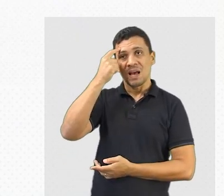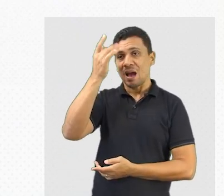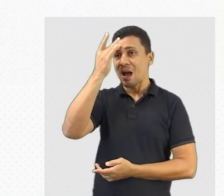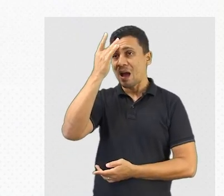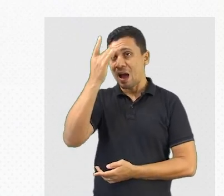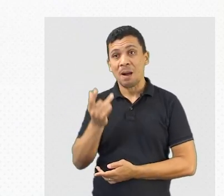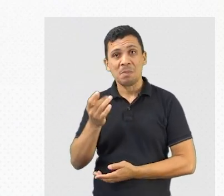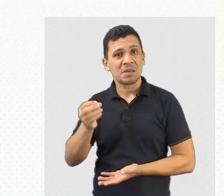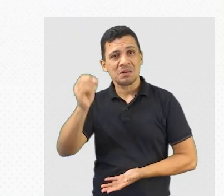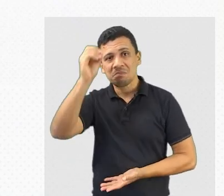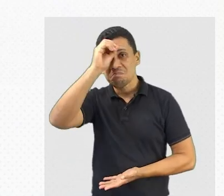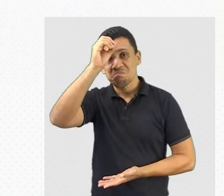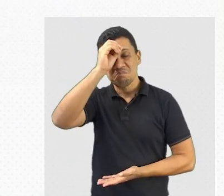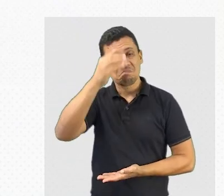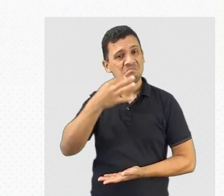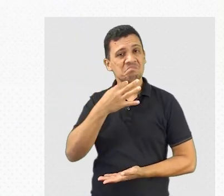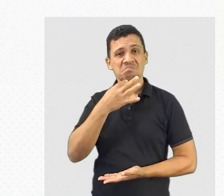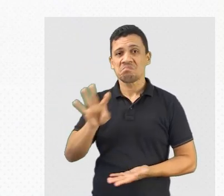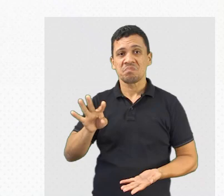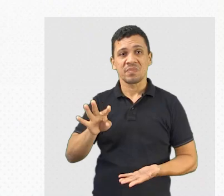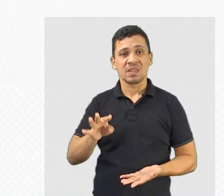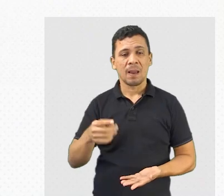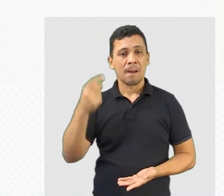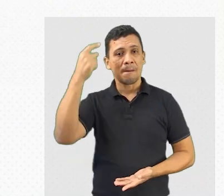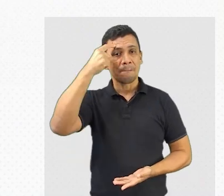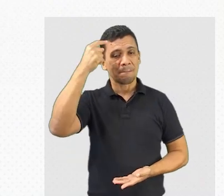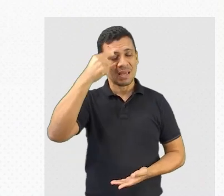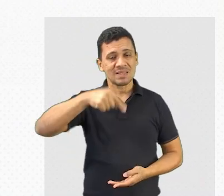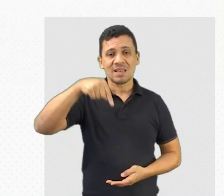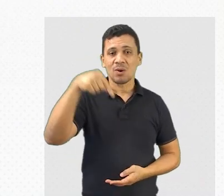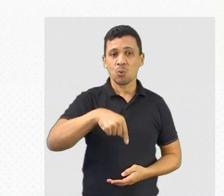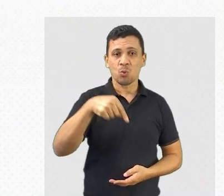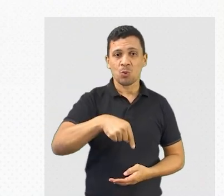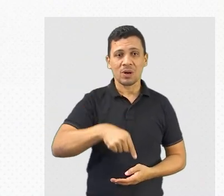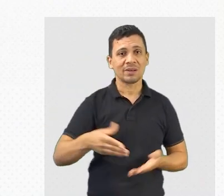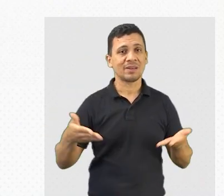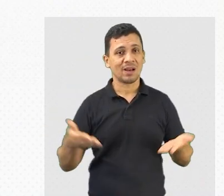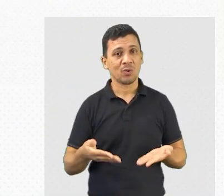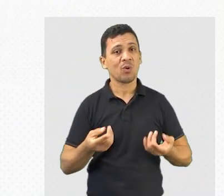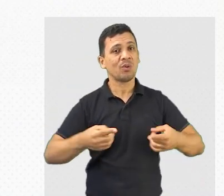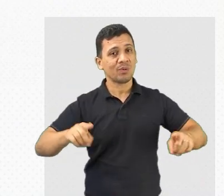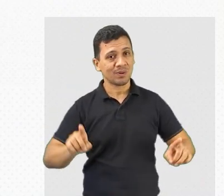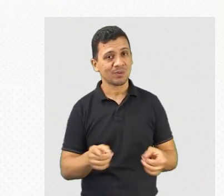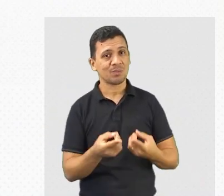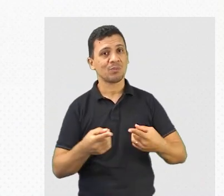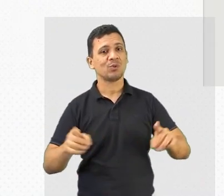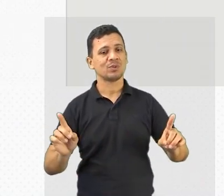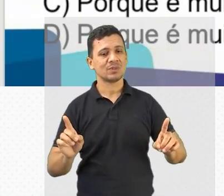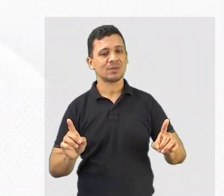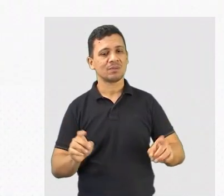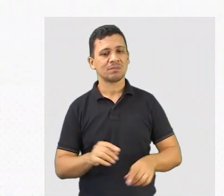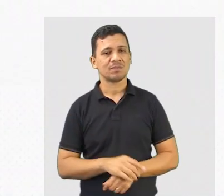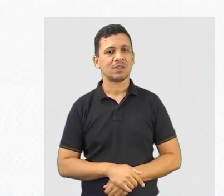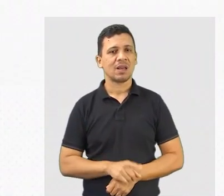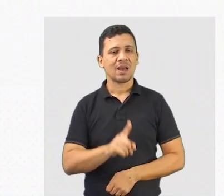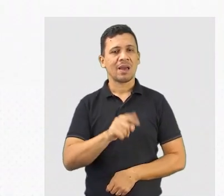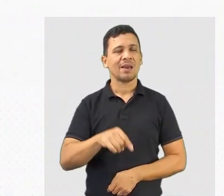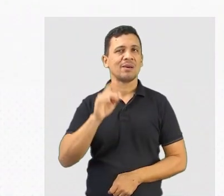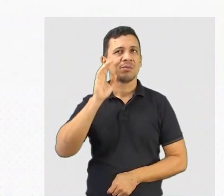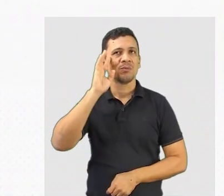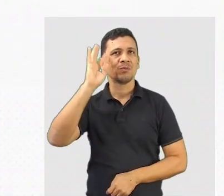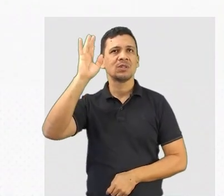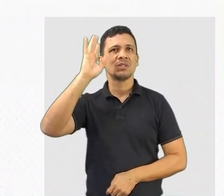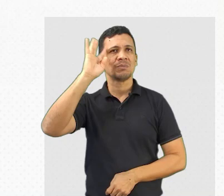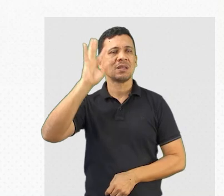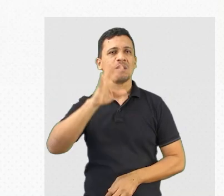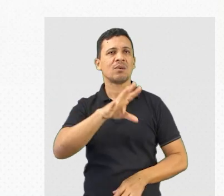incógnita. Então, é você considerar, como diz o fragmento da música, uma inspiração